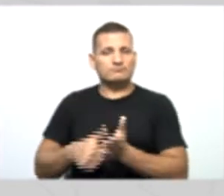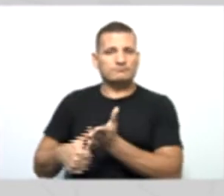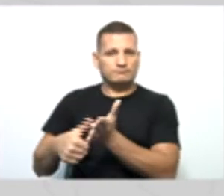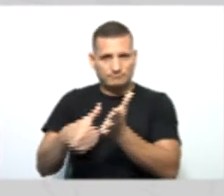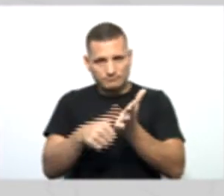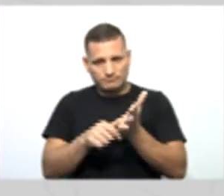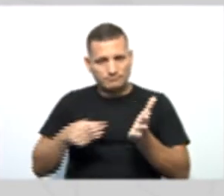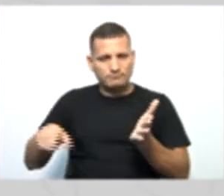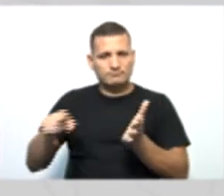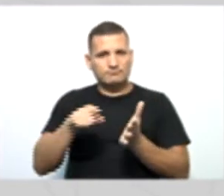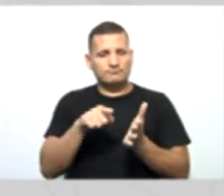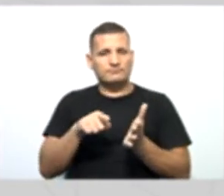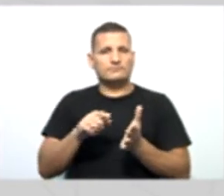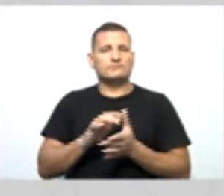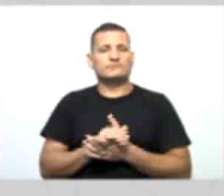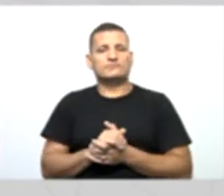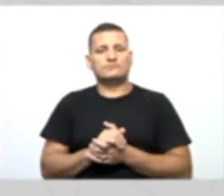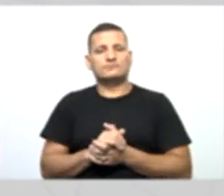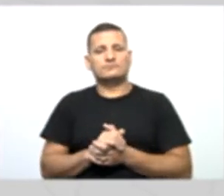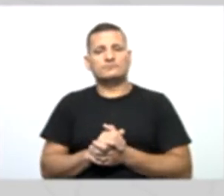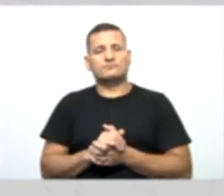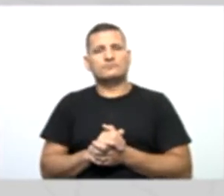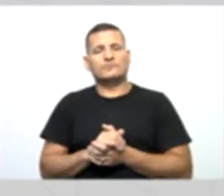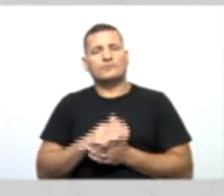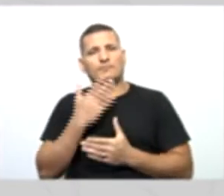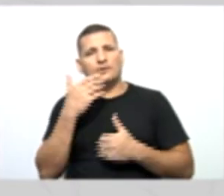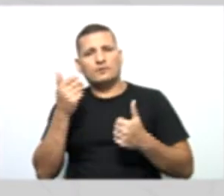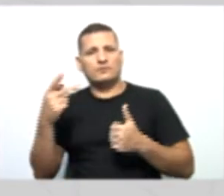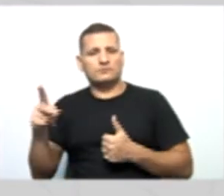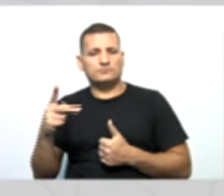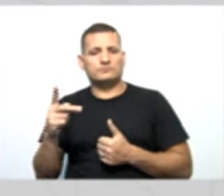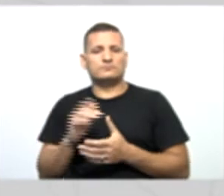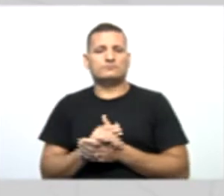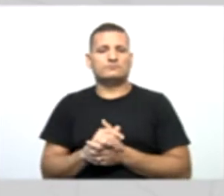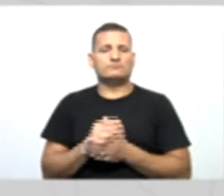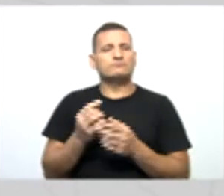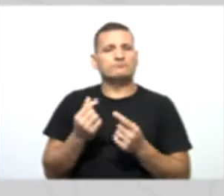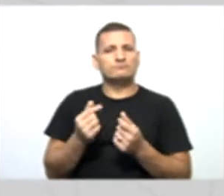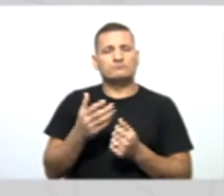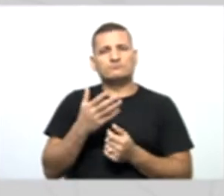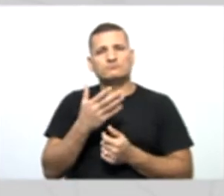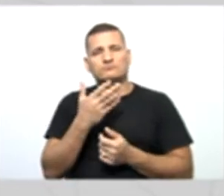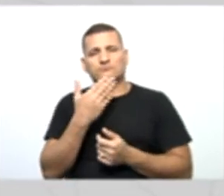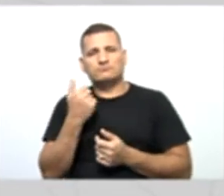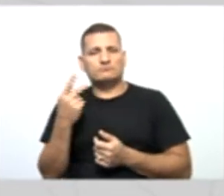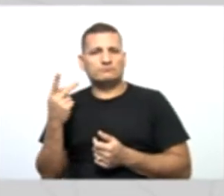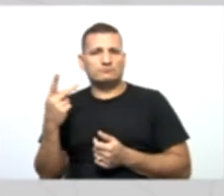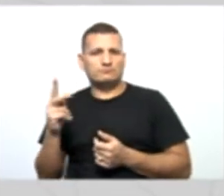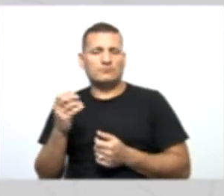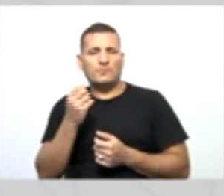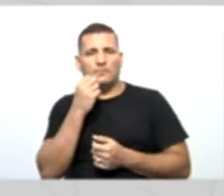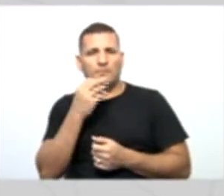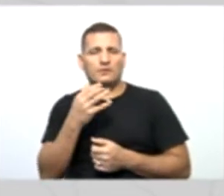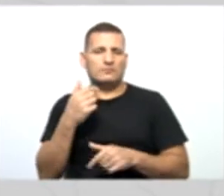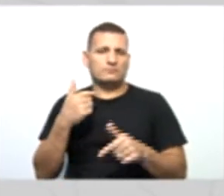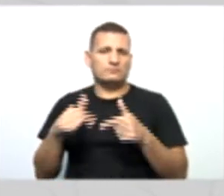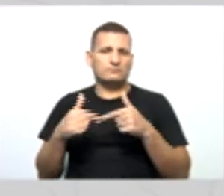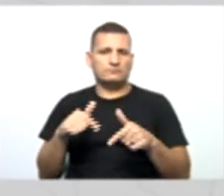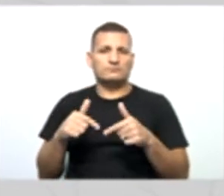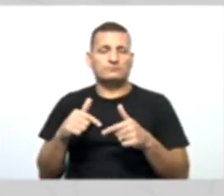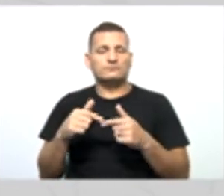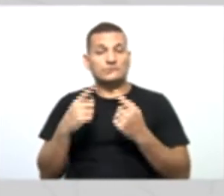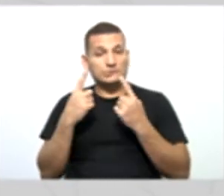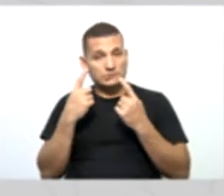cooperados empreendedores que otimize seus custos, que usufruam dos seus bens e serviços de interesse comuns